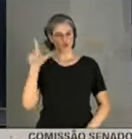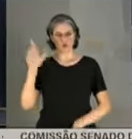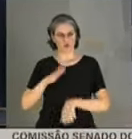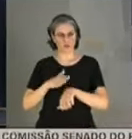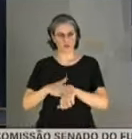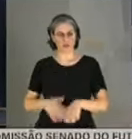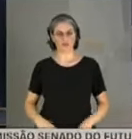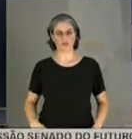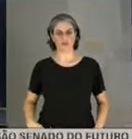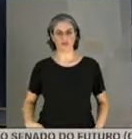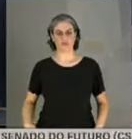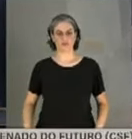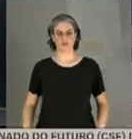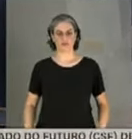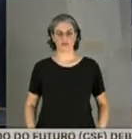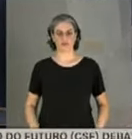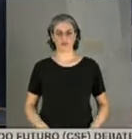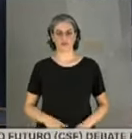momentos?